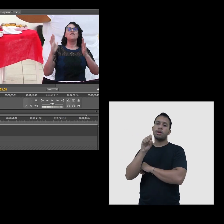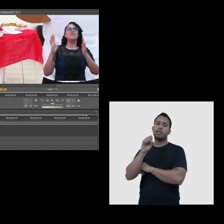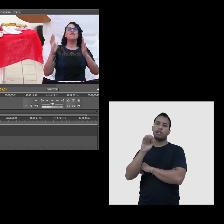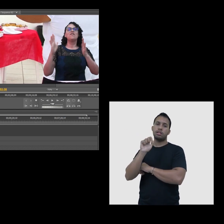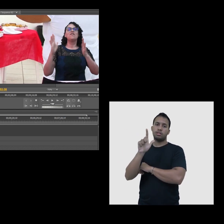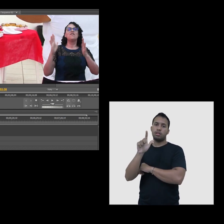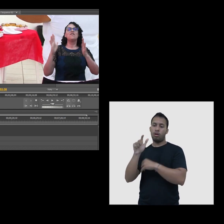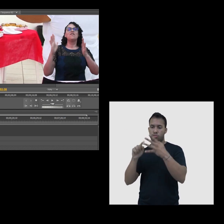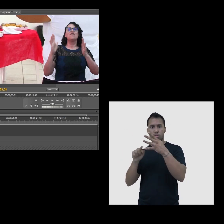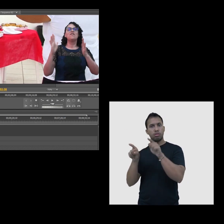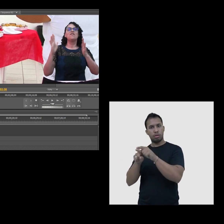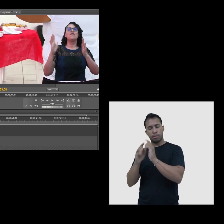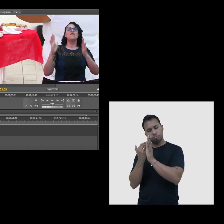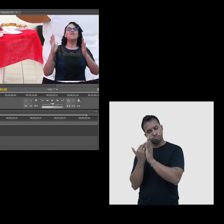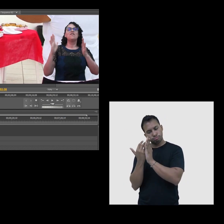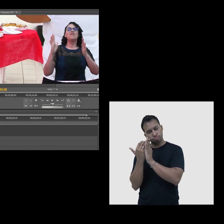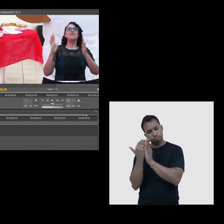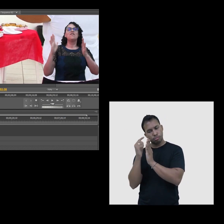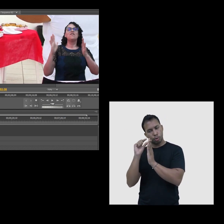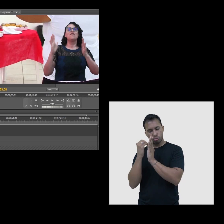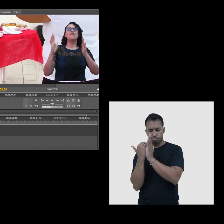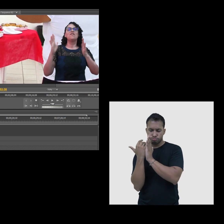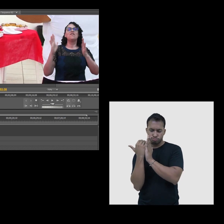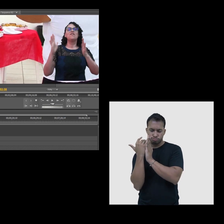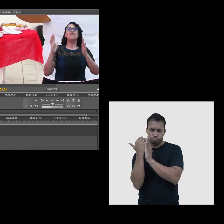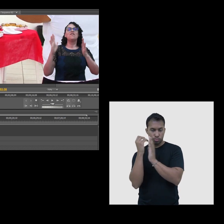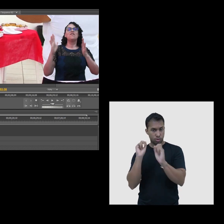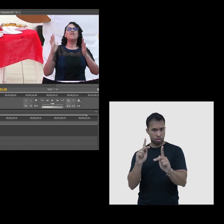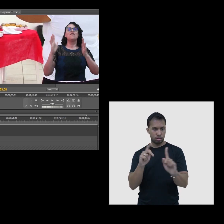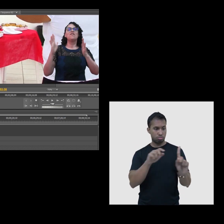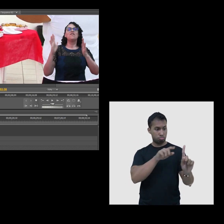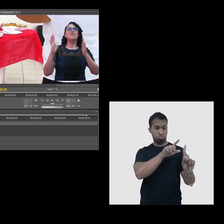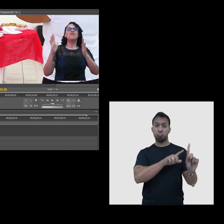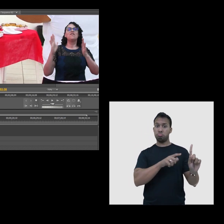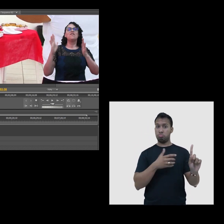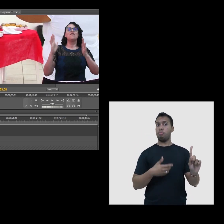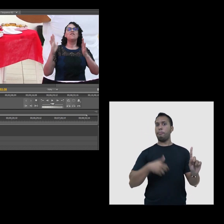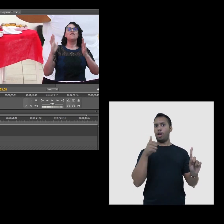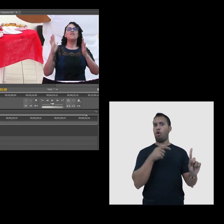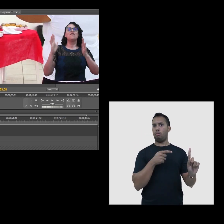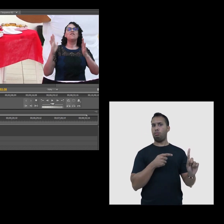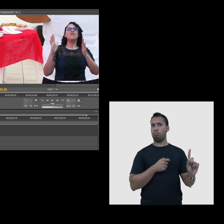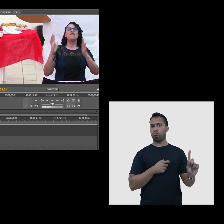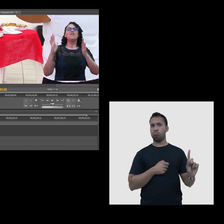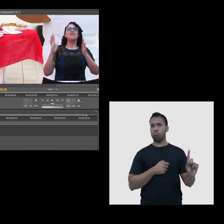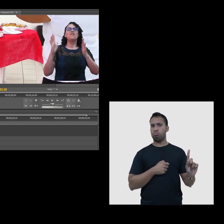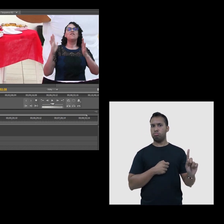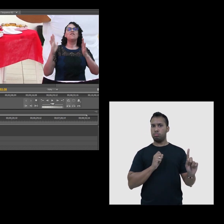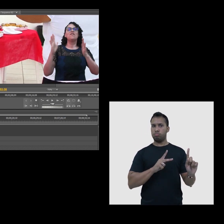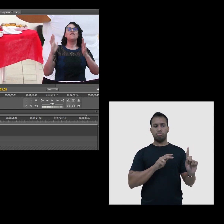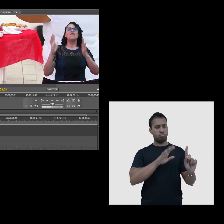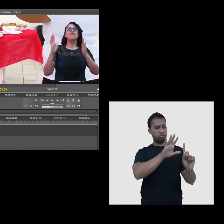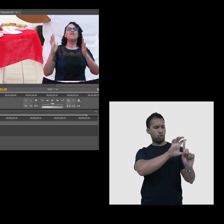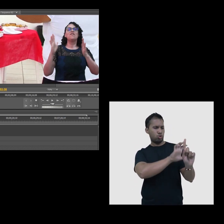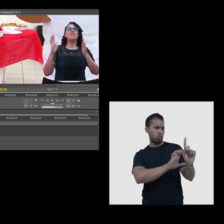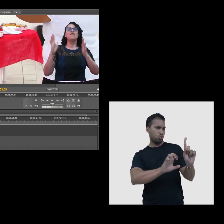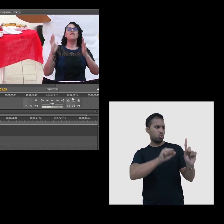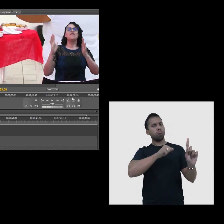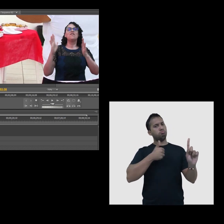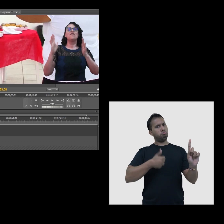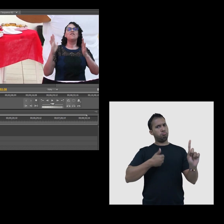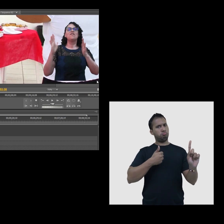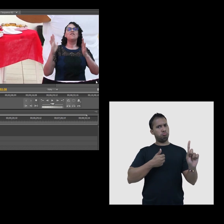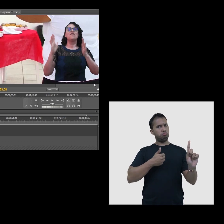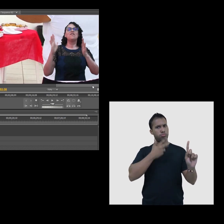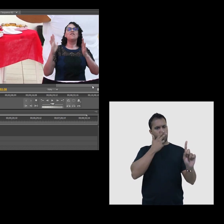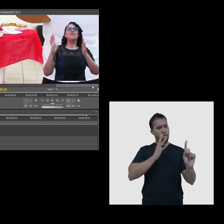aqui, o pedestal. Vou também aumentando ele aos poucos. Bom, agora a gente conseguiu um resultado bem melhor, né? Um próximo